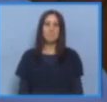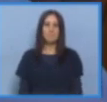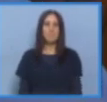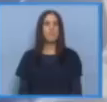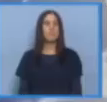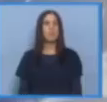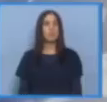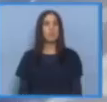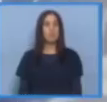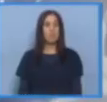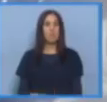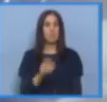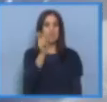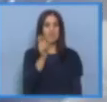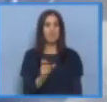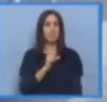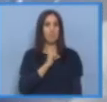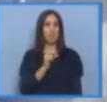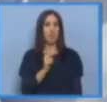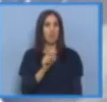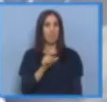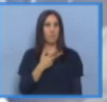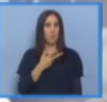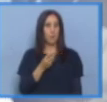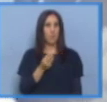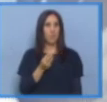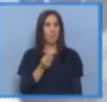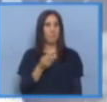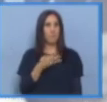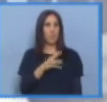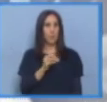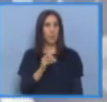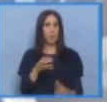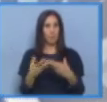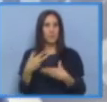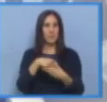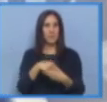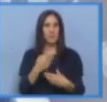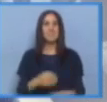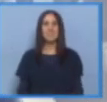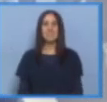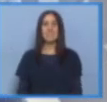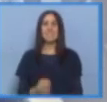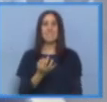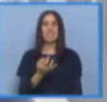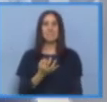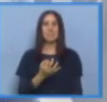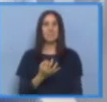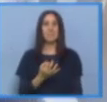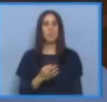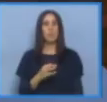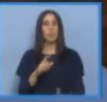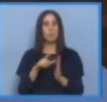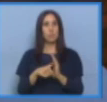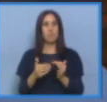E, entretanto, o padre Álvaro Pacheco juntou-se a este grupo, não é? Exatamente. Eu costumo descrever o percurso do projeto